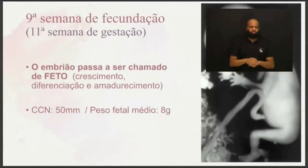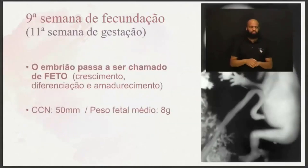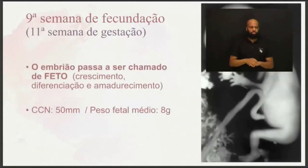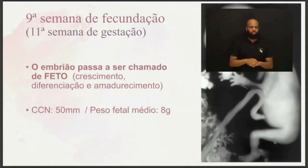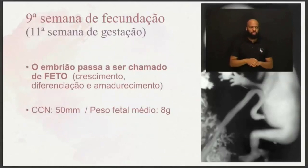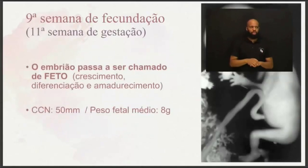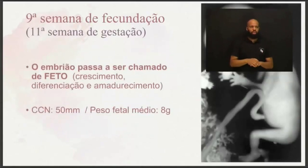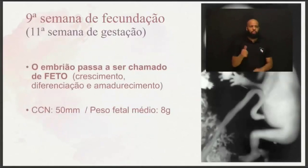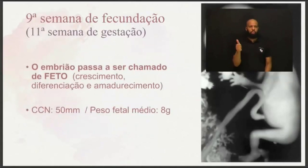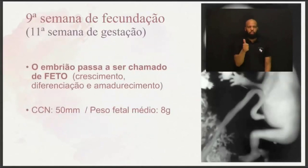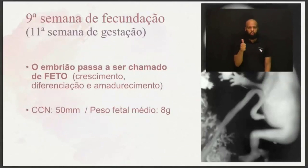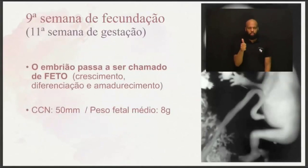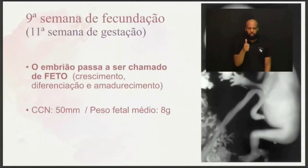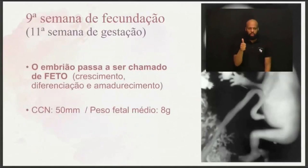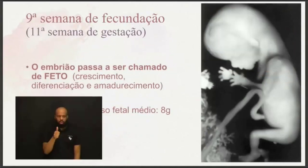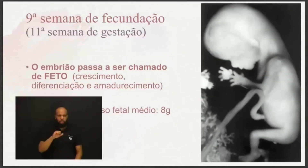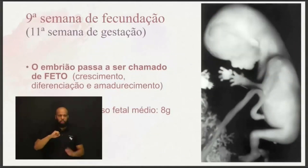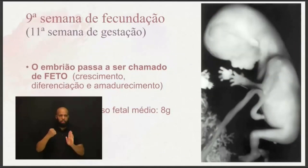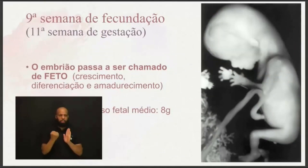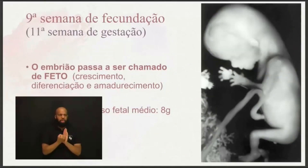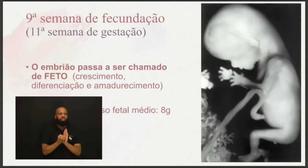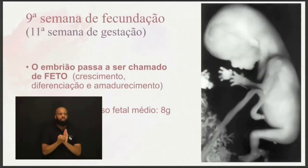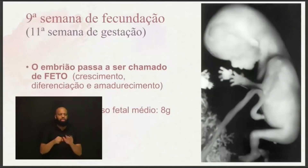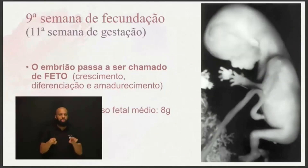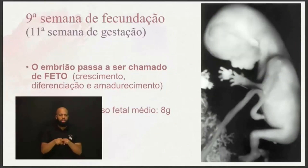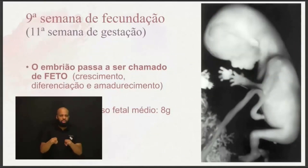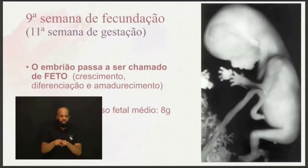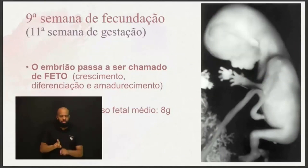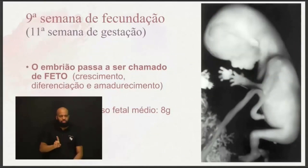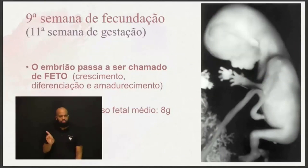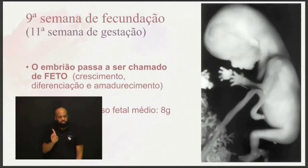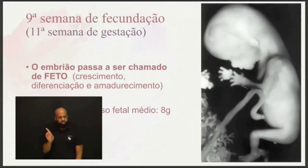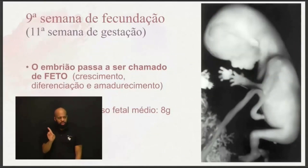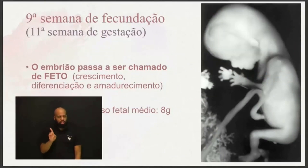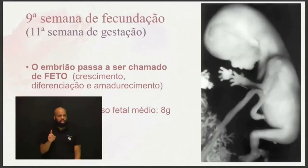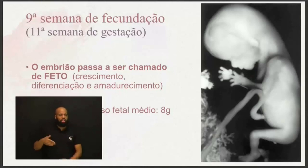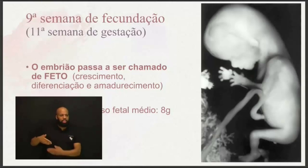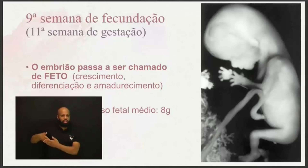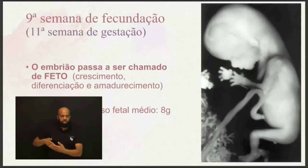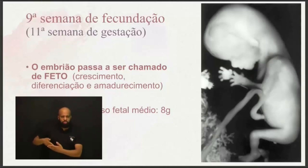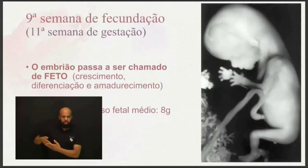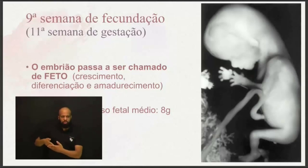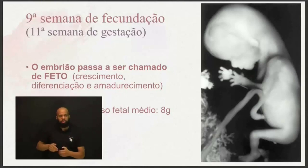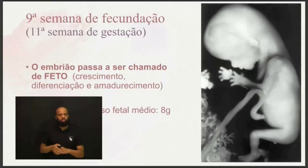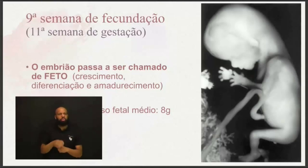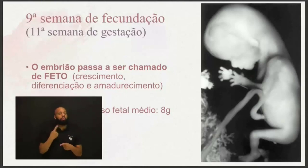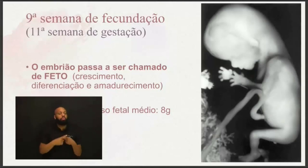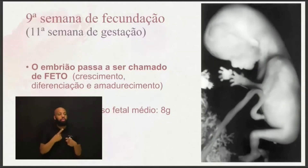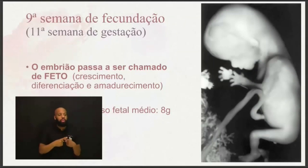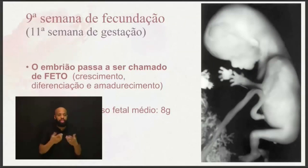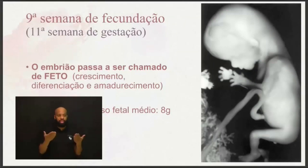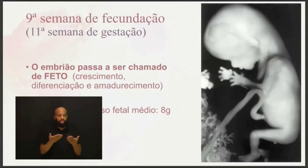11ª, um outro marco na vida deste bebê, porque ele deixa de